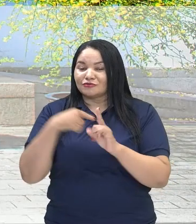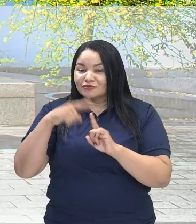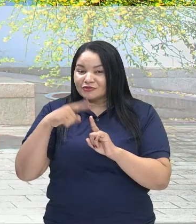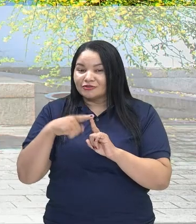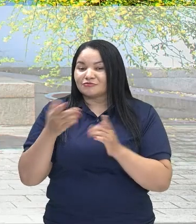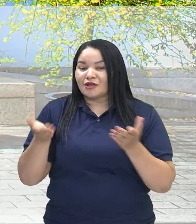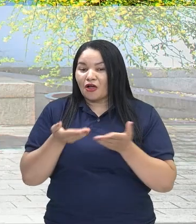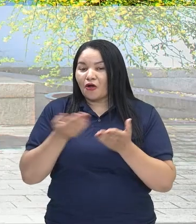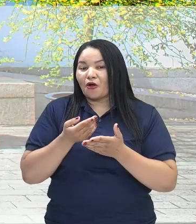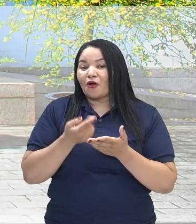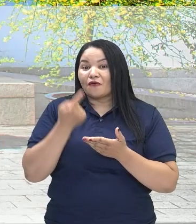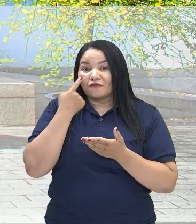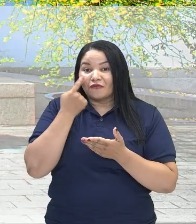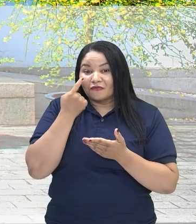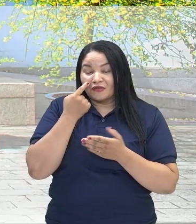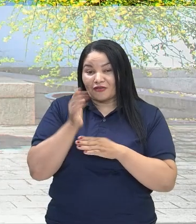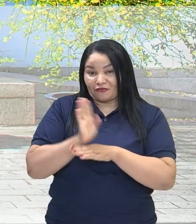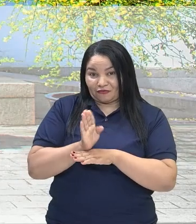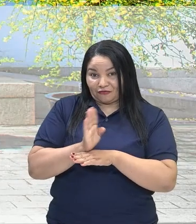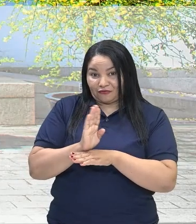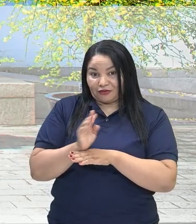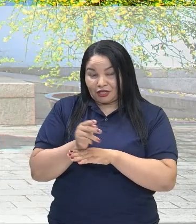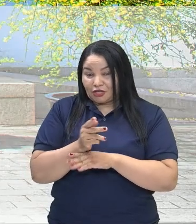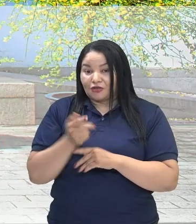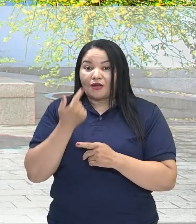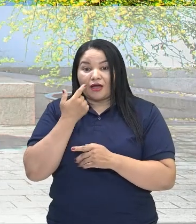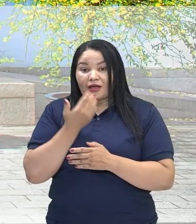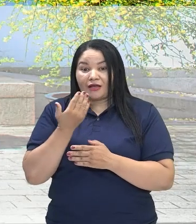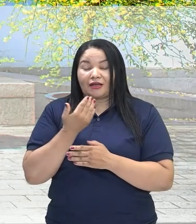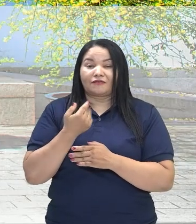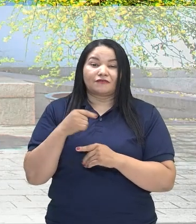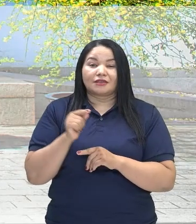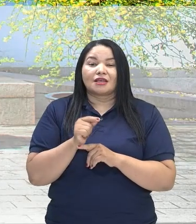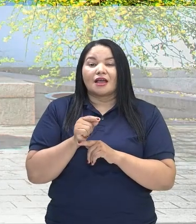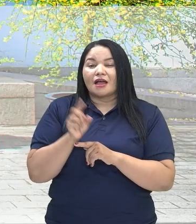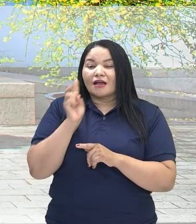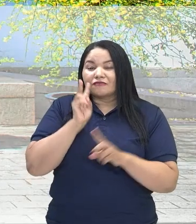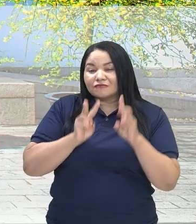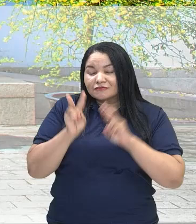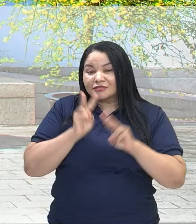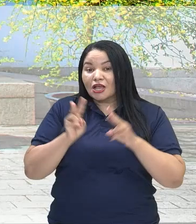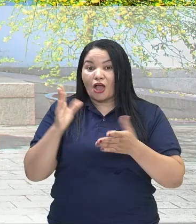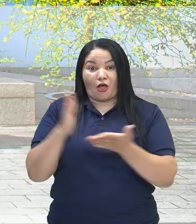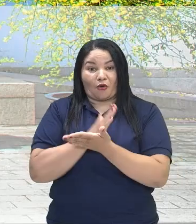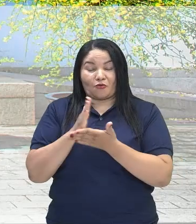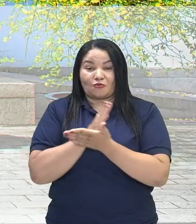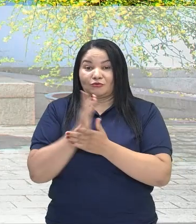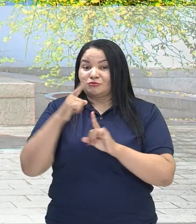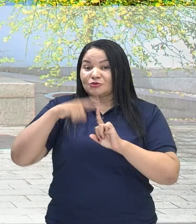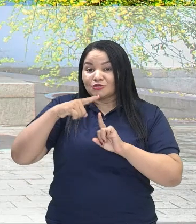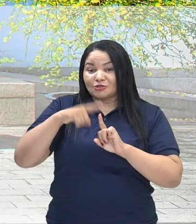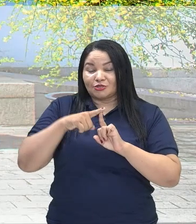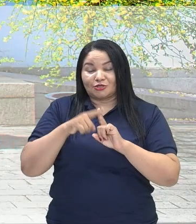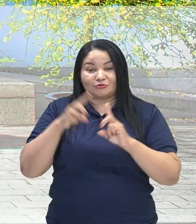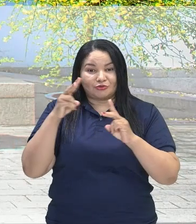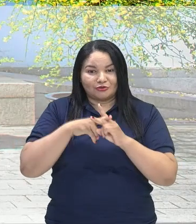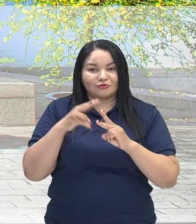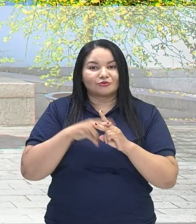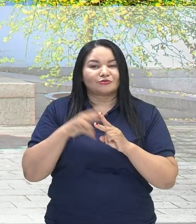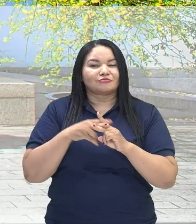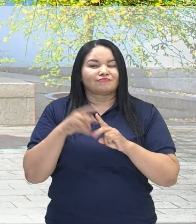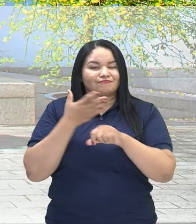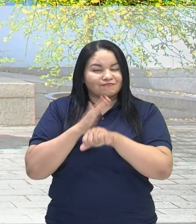que vocês acompanhem o vídeo a seguir, que vocês visualizem alguns desses estilos na